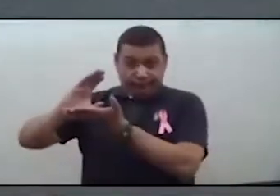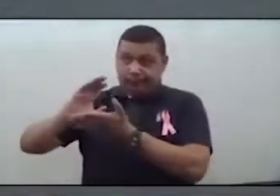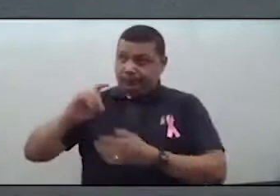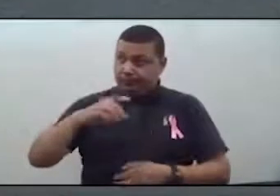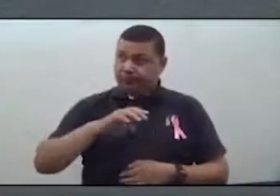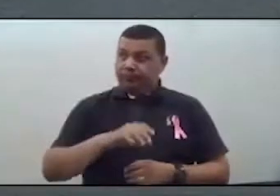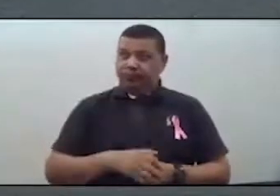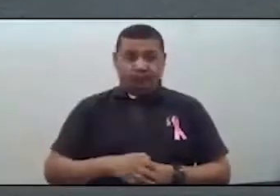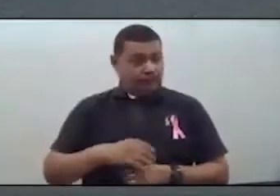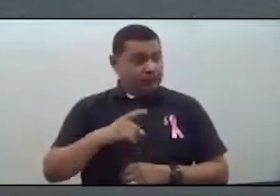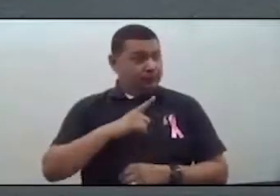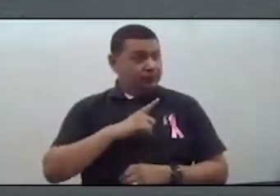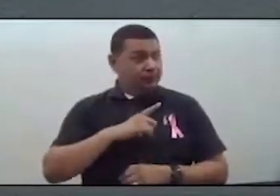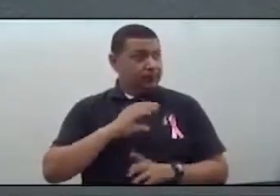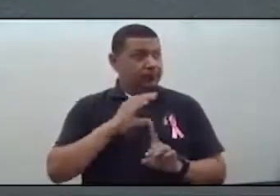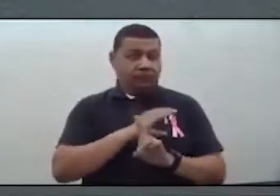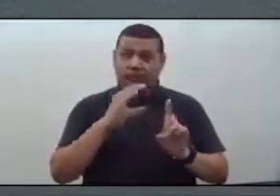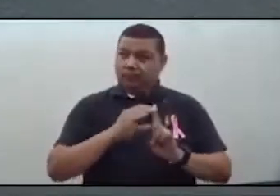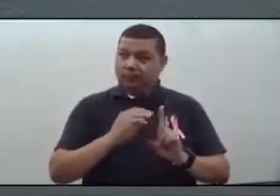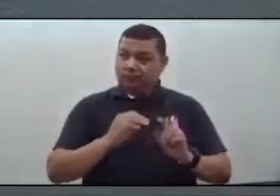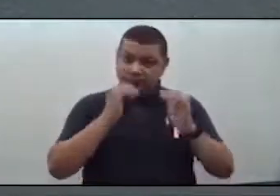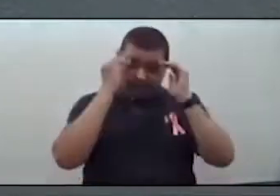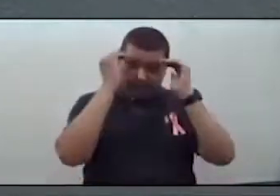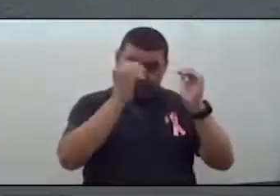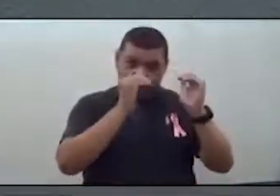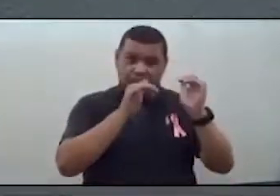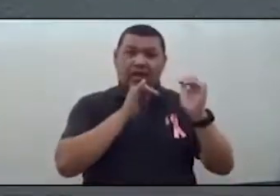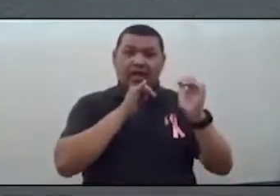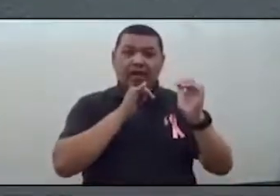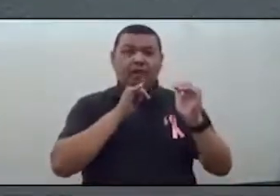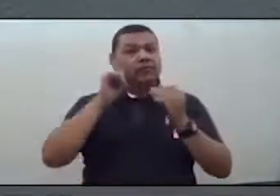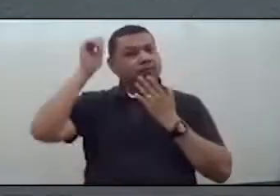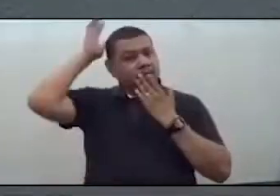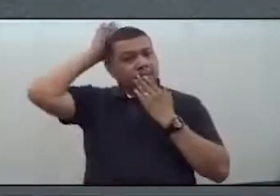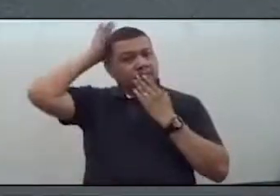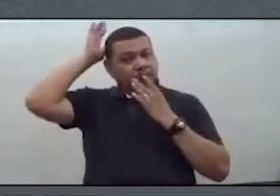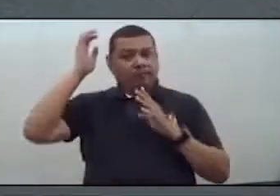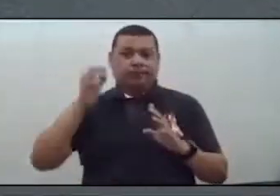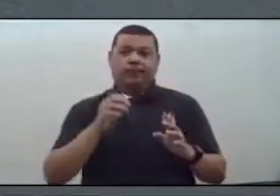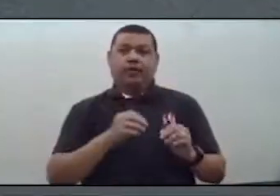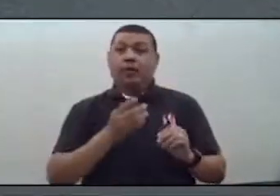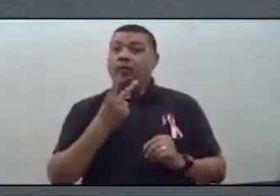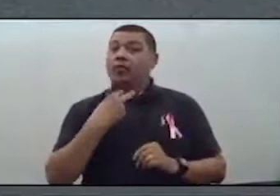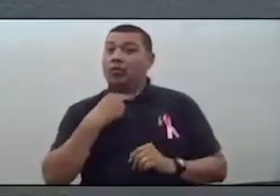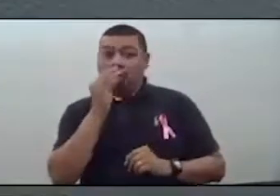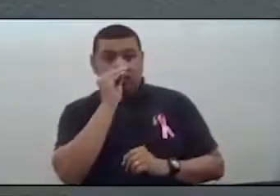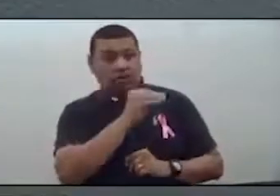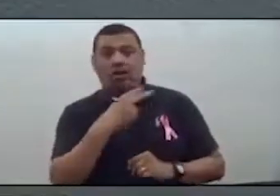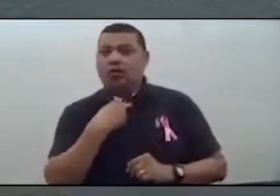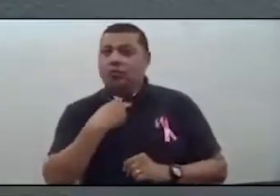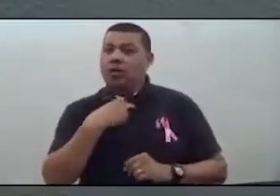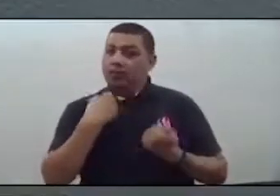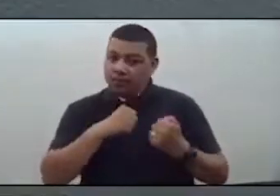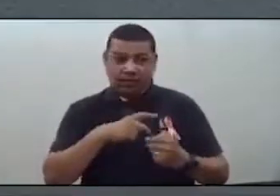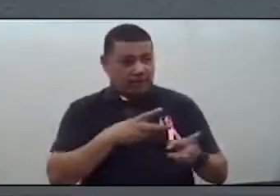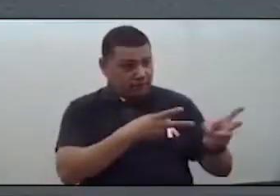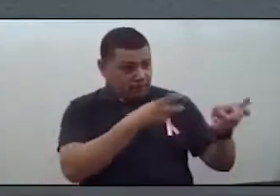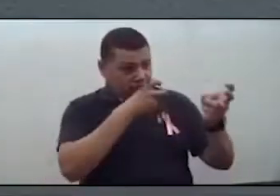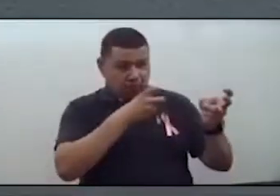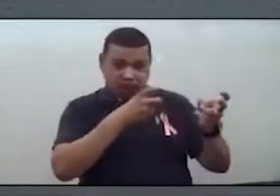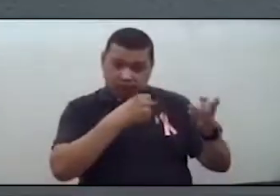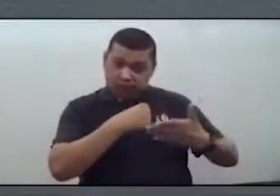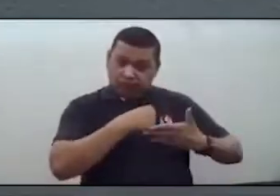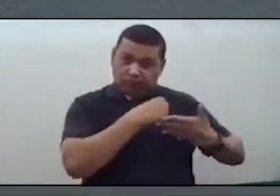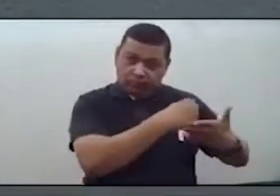que eu respeito muito, é a comunidade indígena, e eu penso que ela não pode ser esquecida também. Ela precisa ser vista, precisa ser